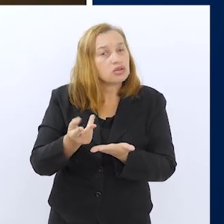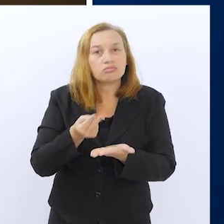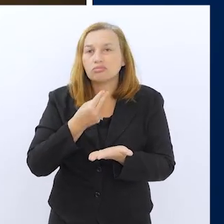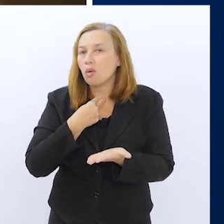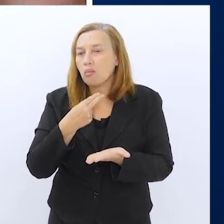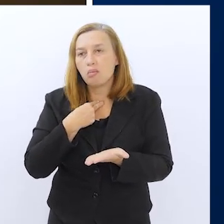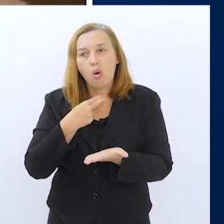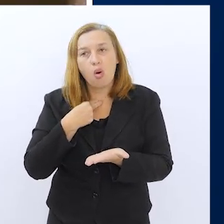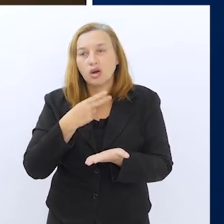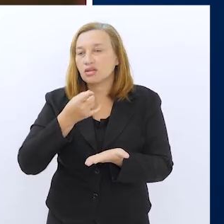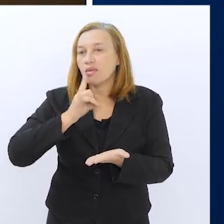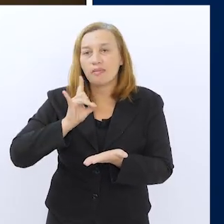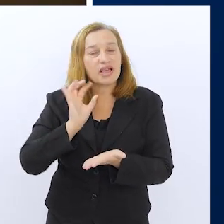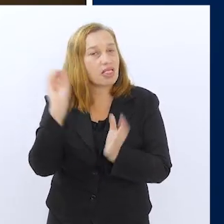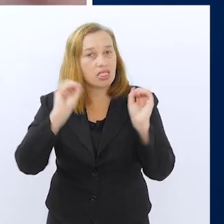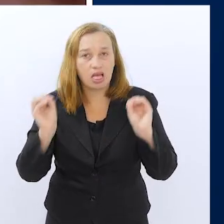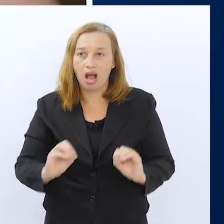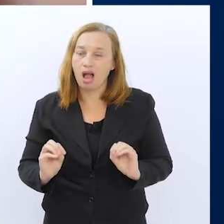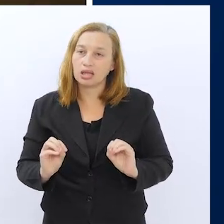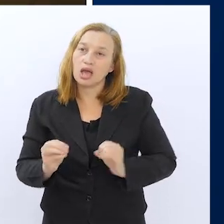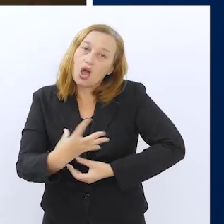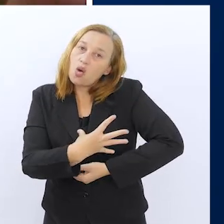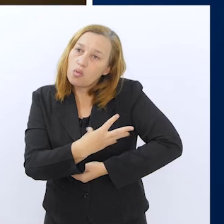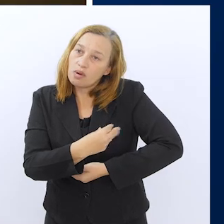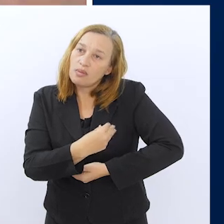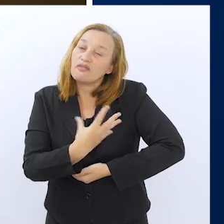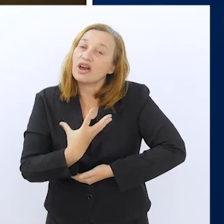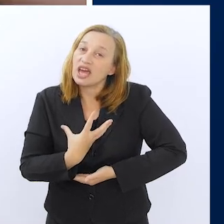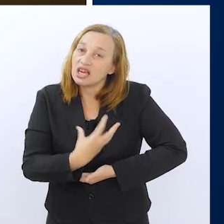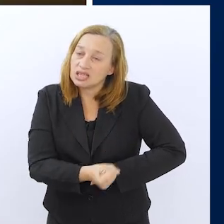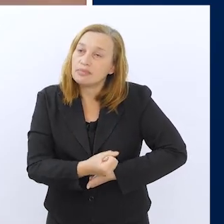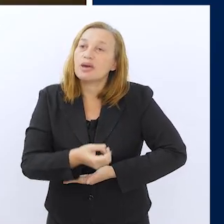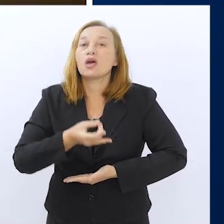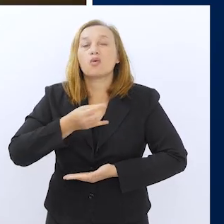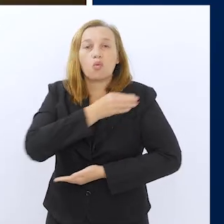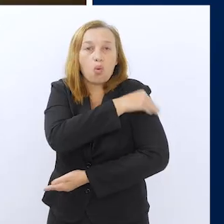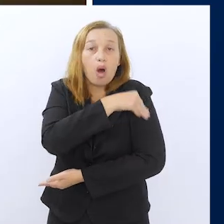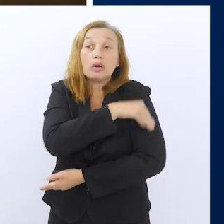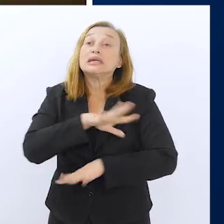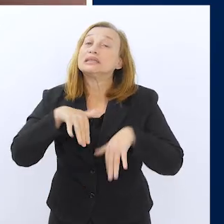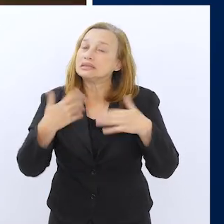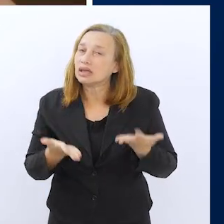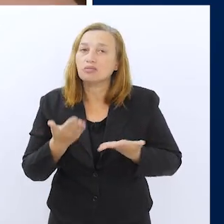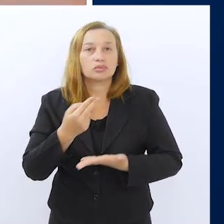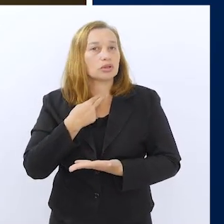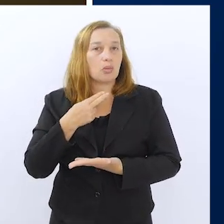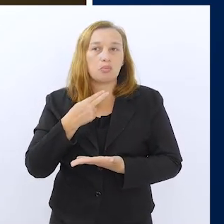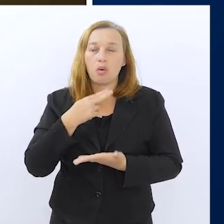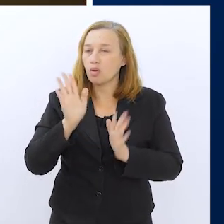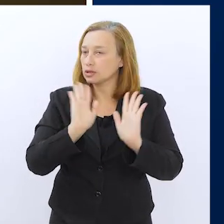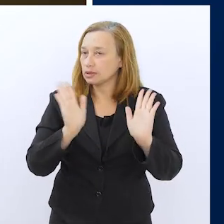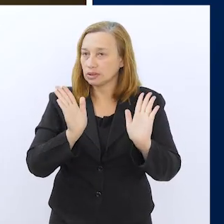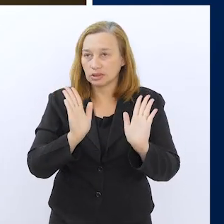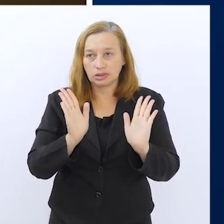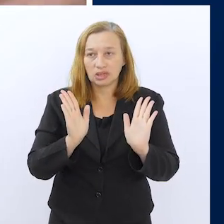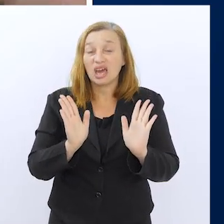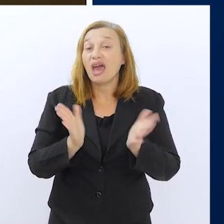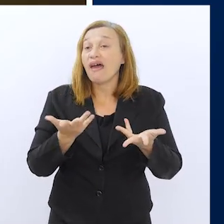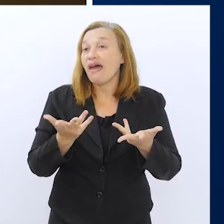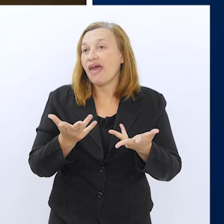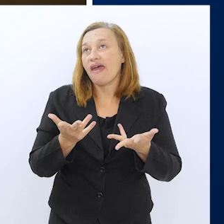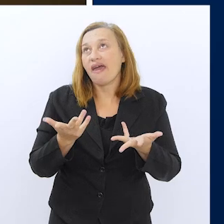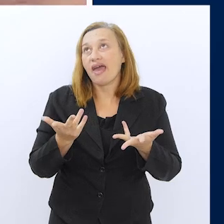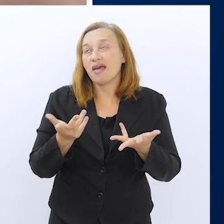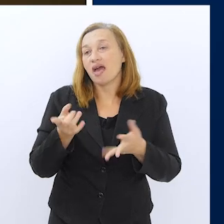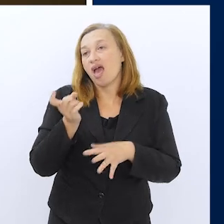não, porque vai passar, né, ali pelo aleitamento e esse bebê vai receber o álcool. Então, assim, né, completamente